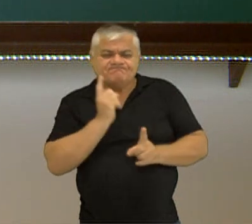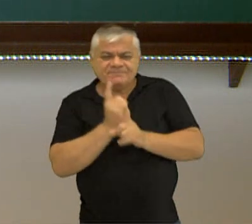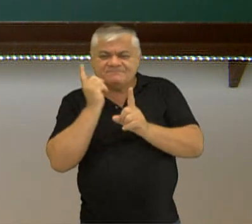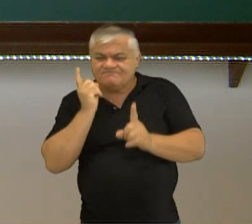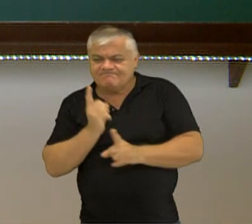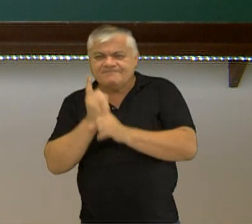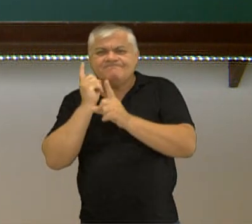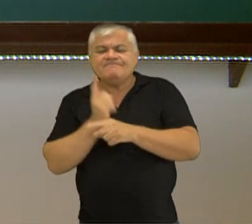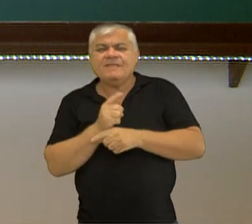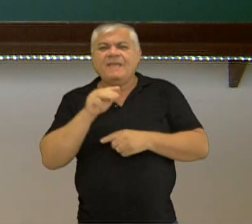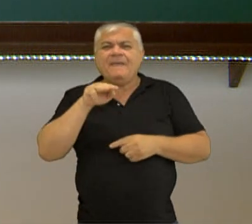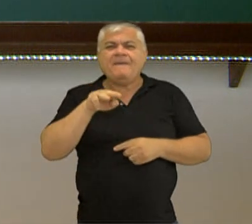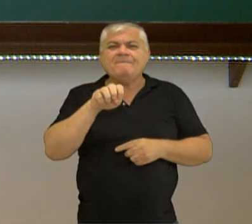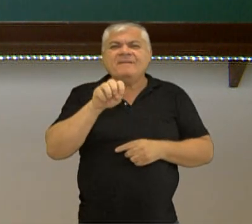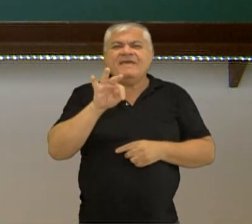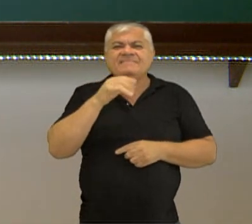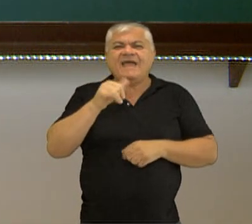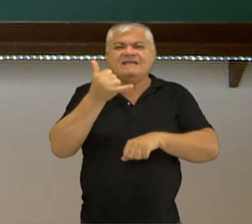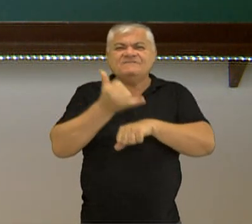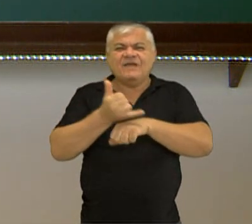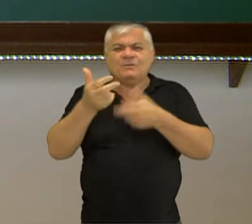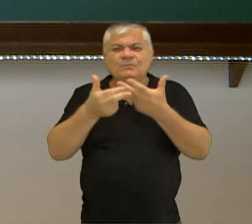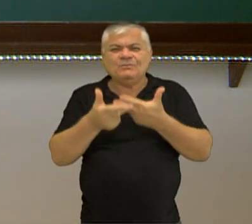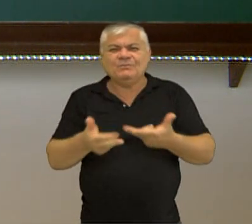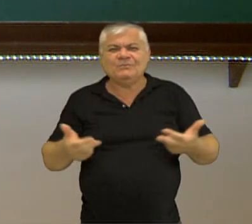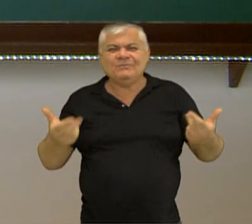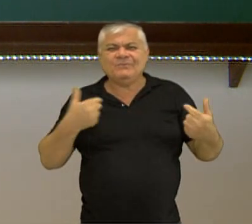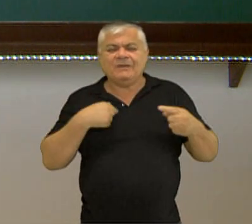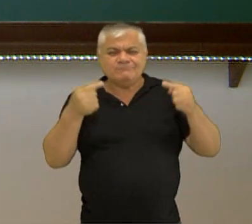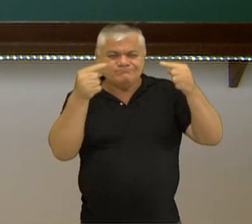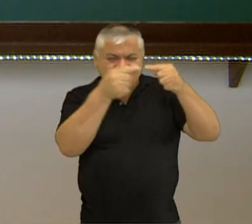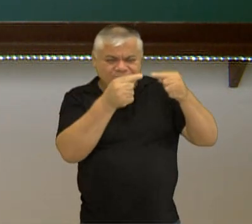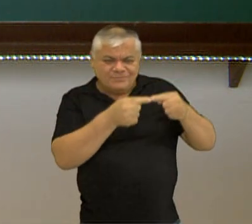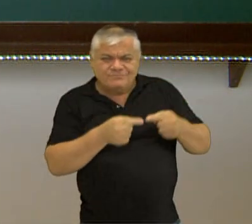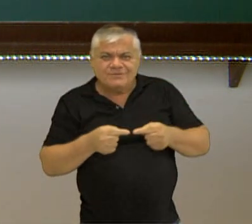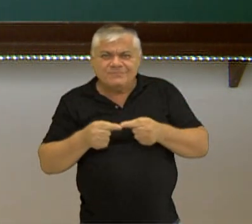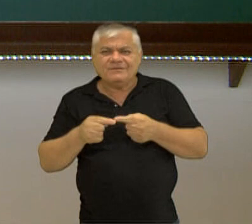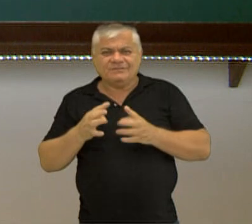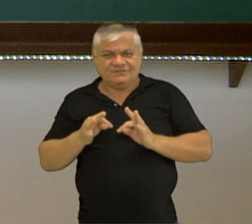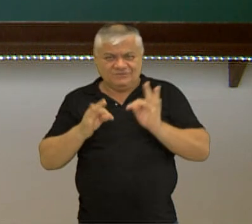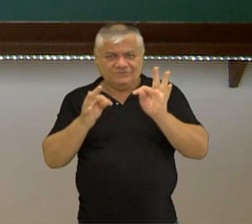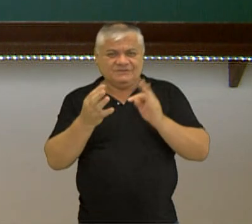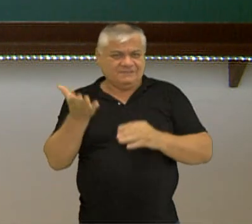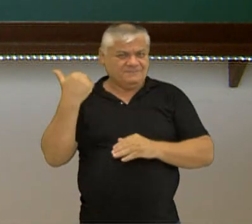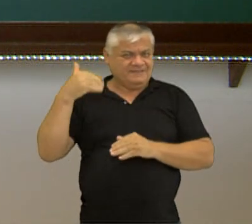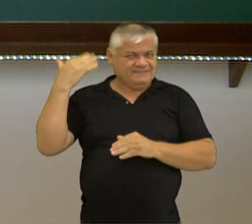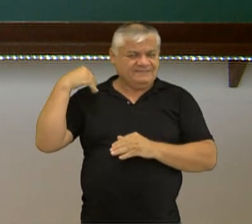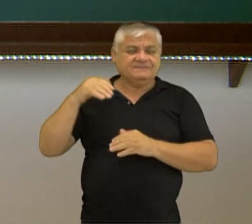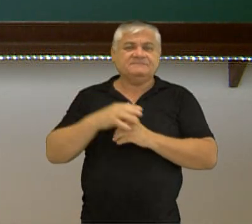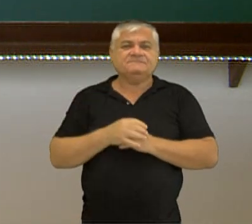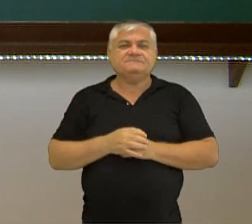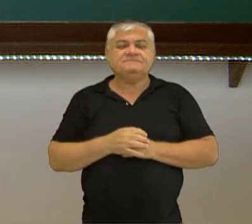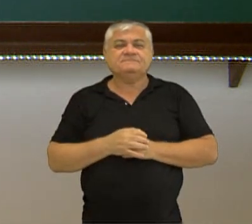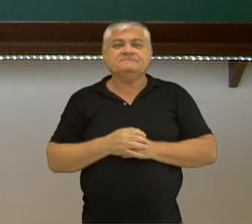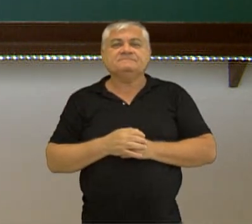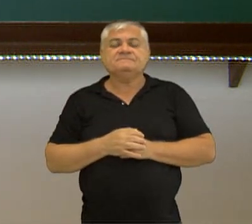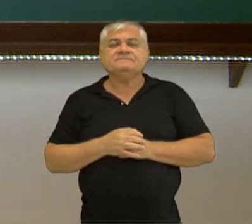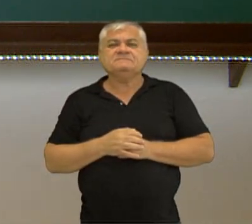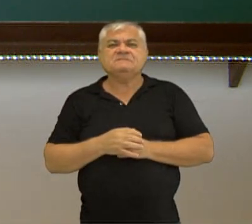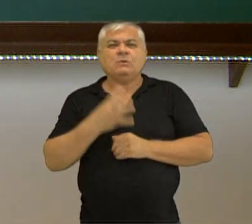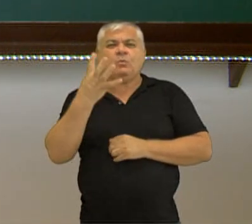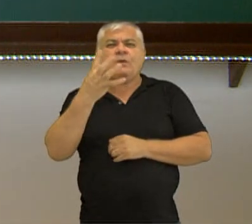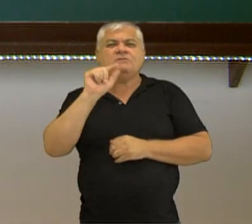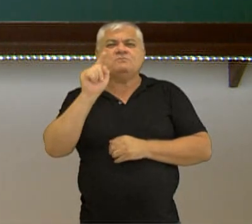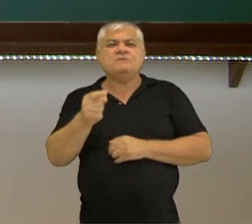os metais de acordo com as tecnologias que eles tinham à disposição, há